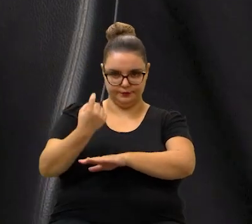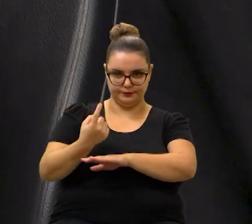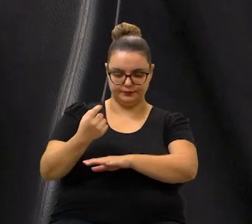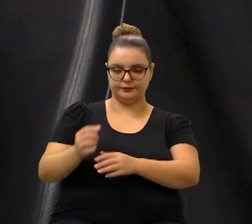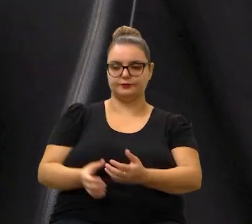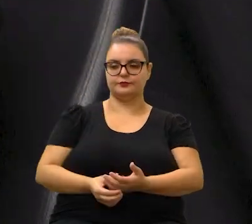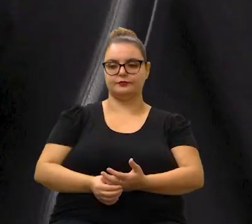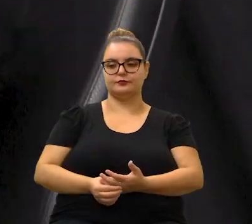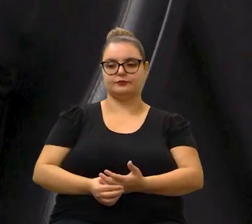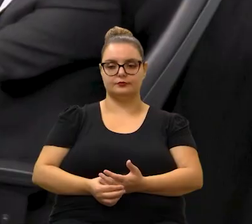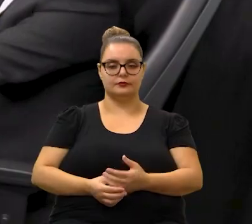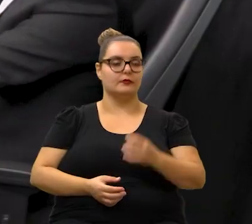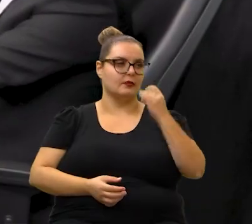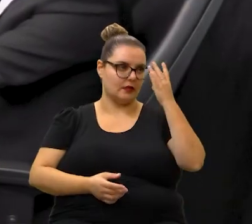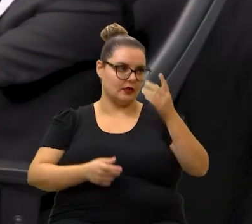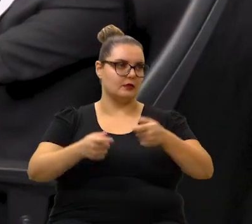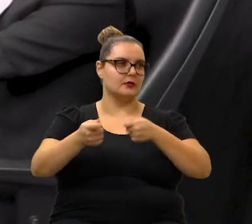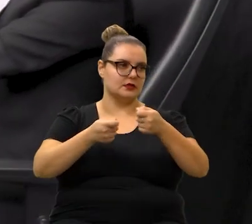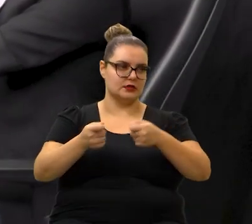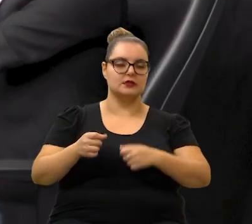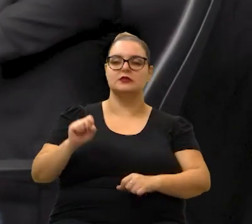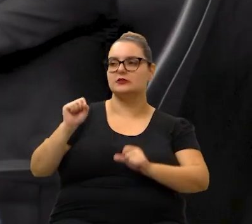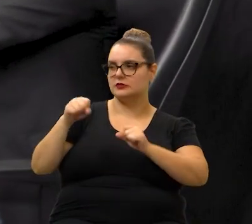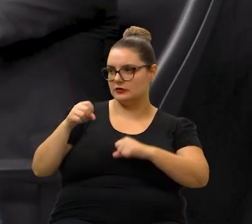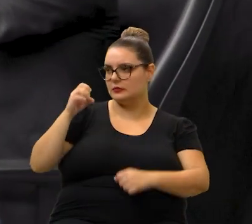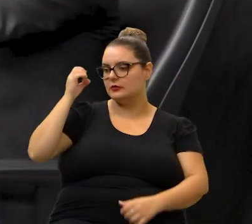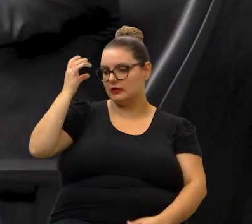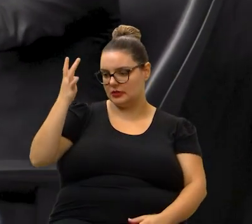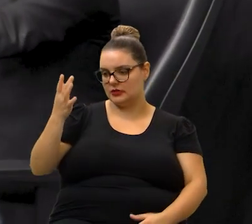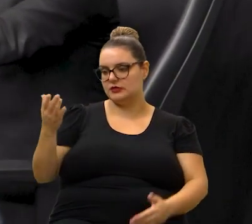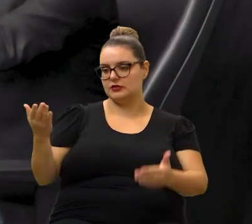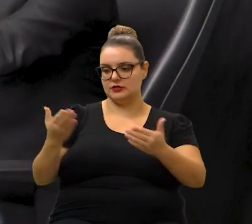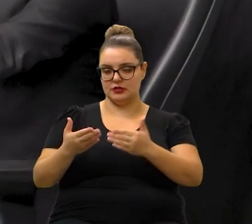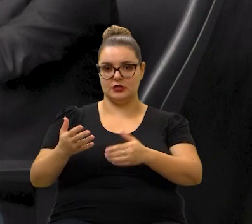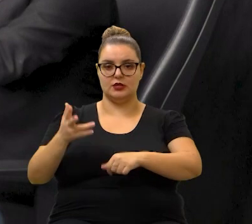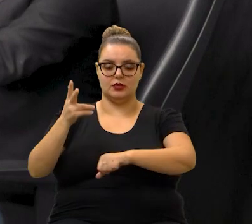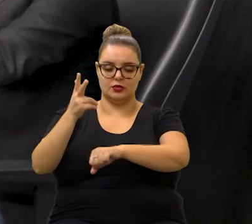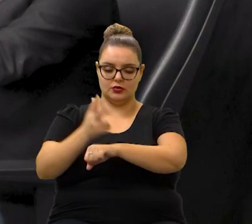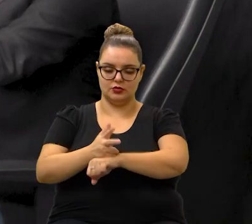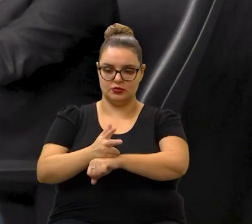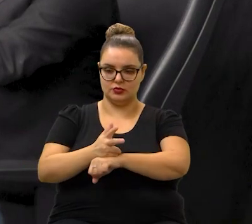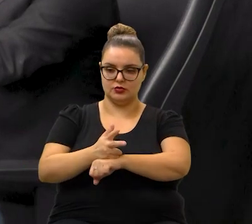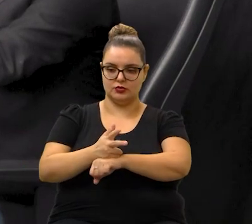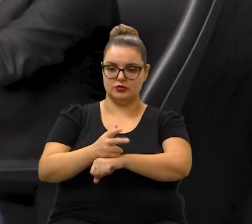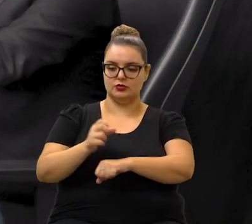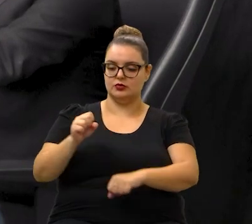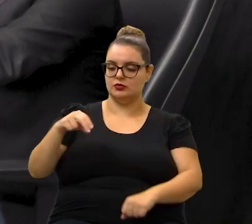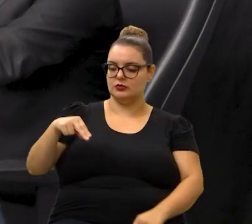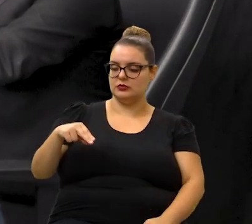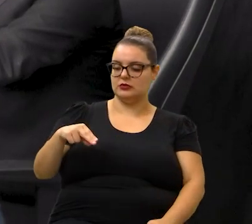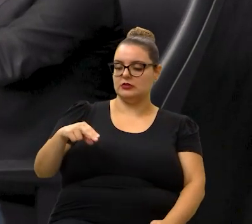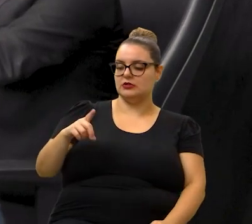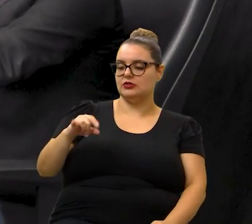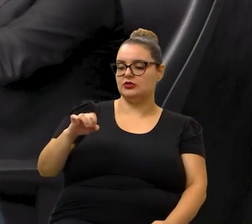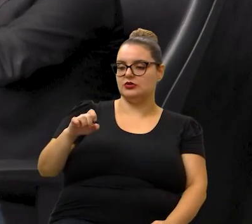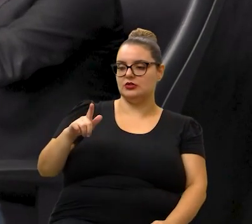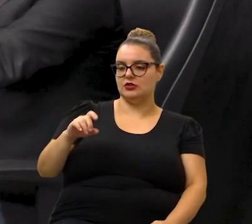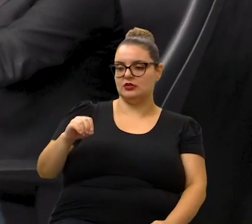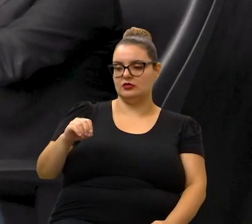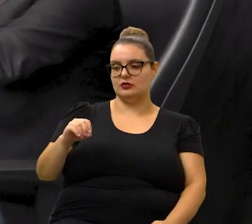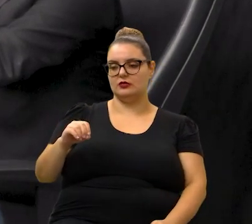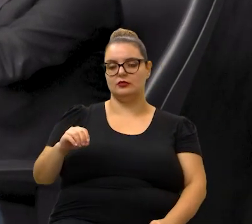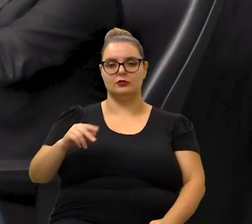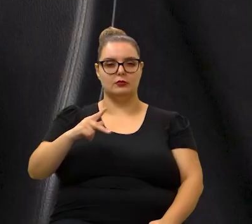então mas é mais fácil de controlar fo mais fácil e agora nós colocamos no San Diego nova Mercedes no parque